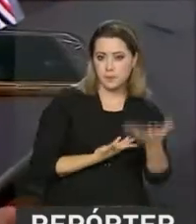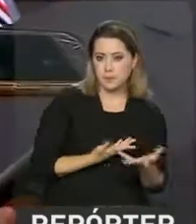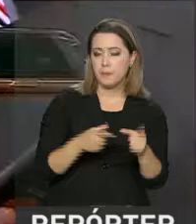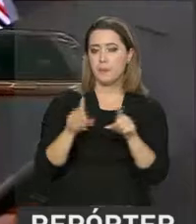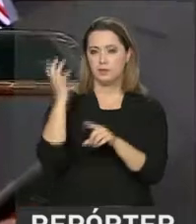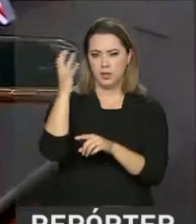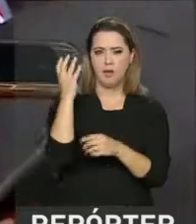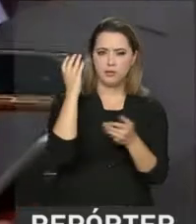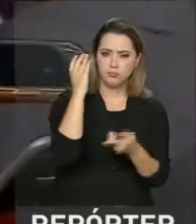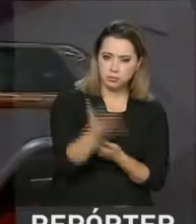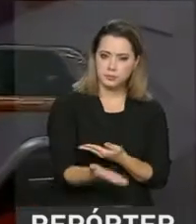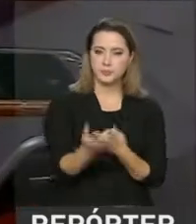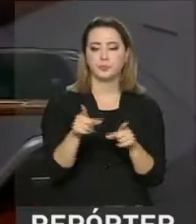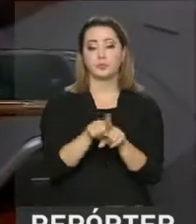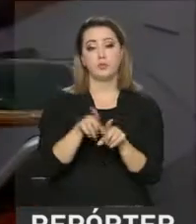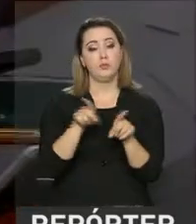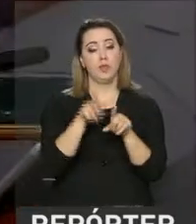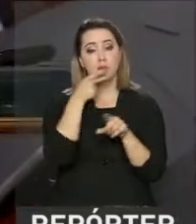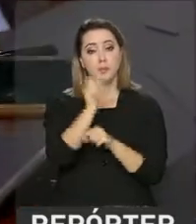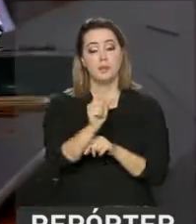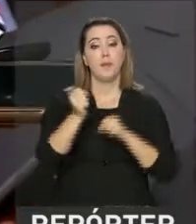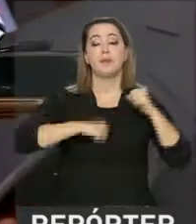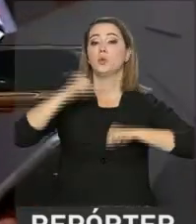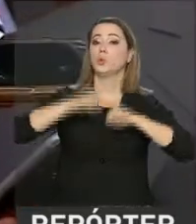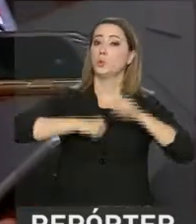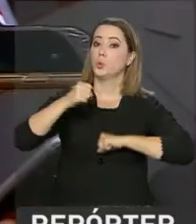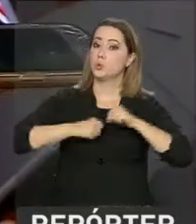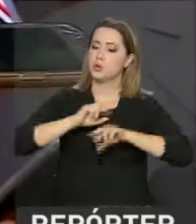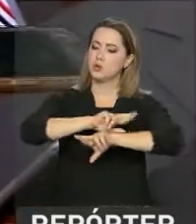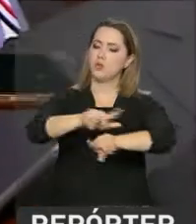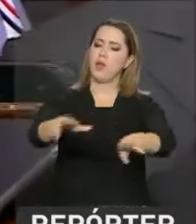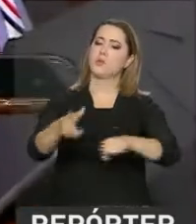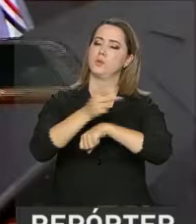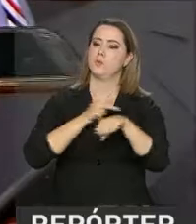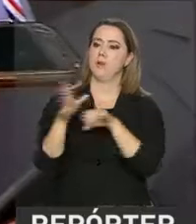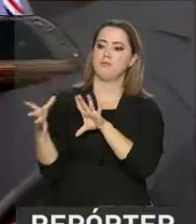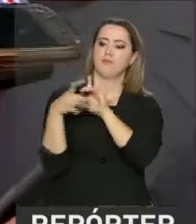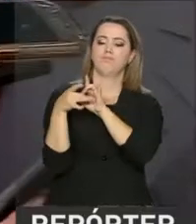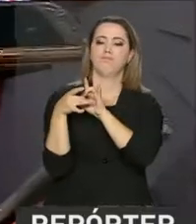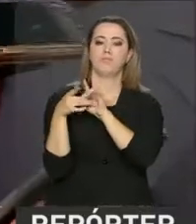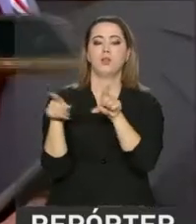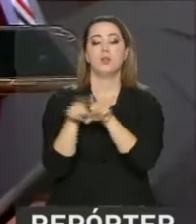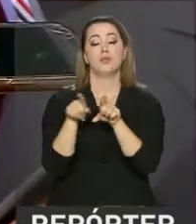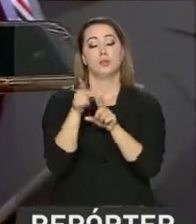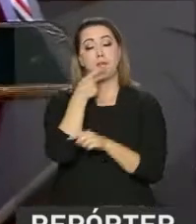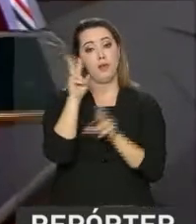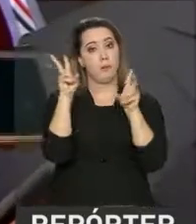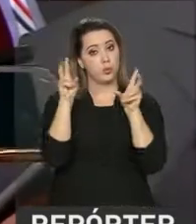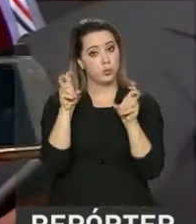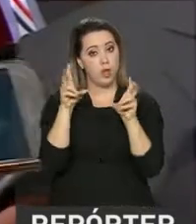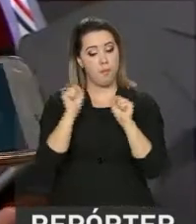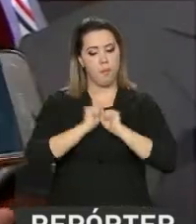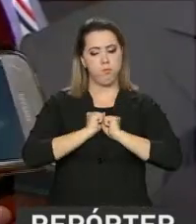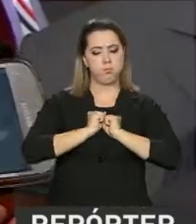também da relação industrial, comercial entre os vários países. Falamos no capítulo terrorismo, houve, aliás, isso